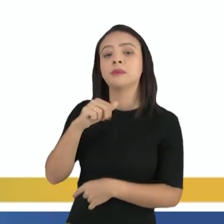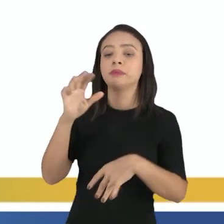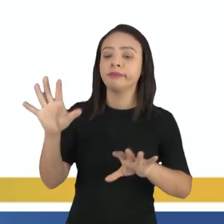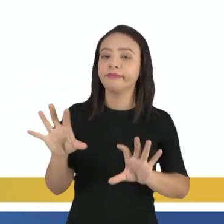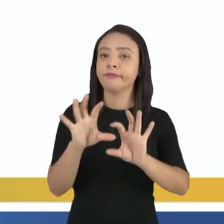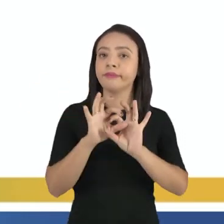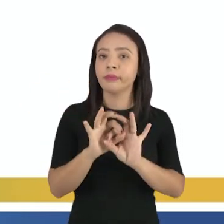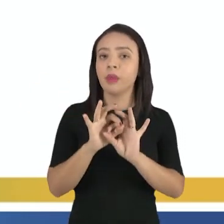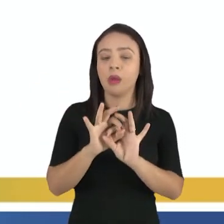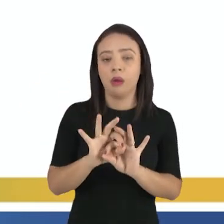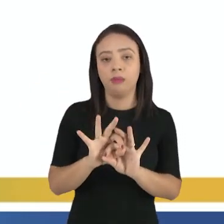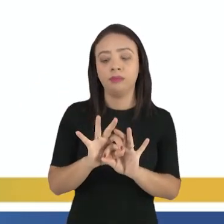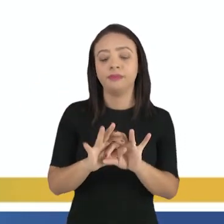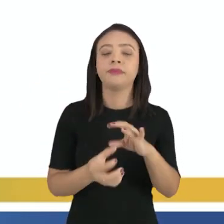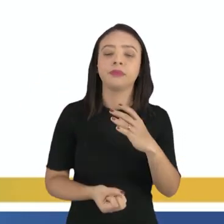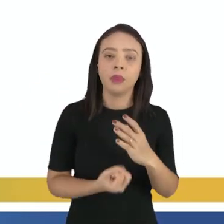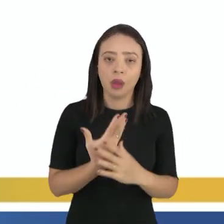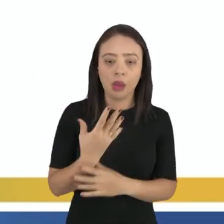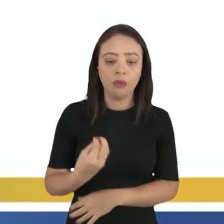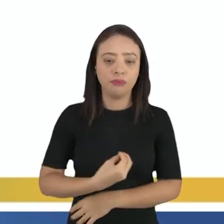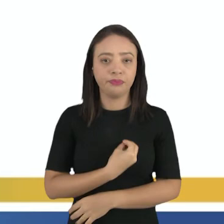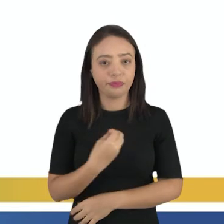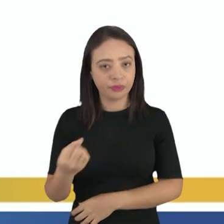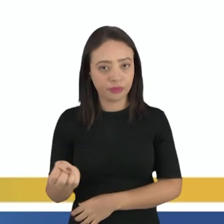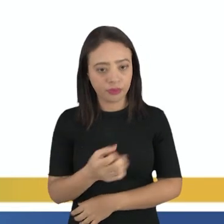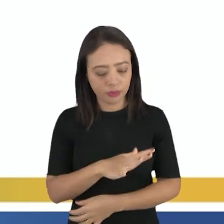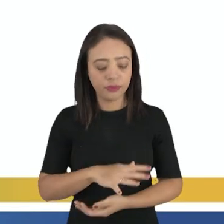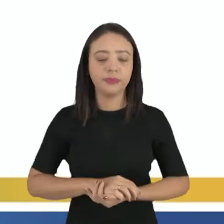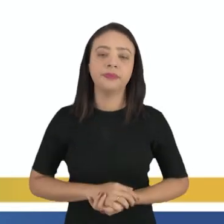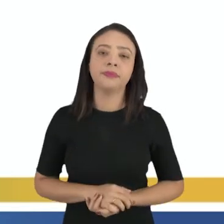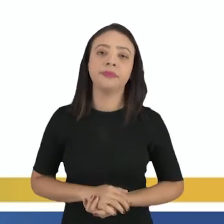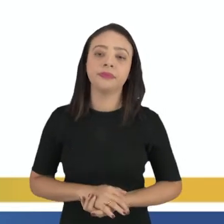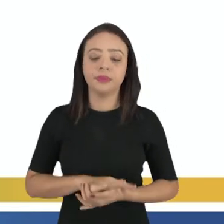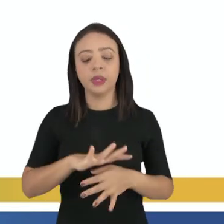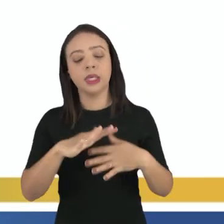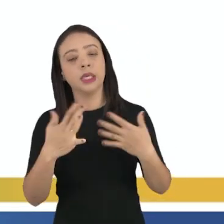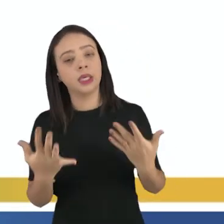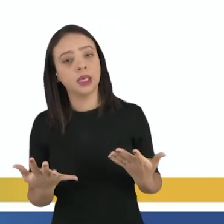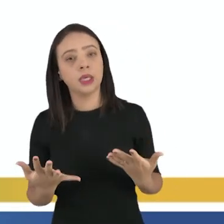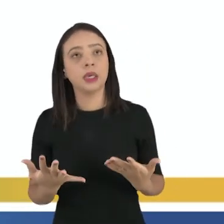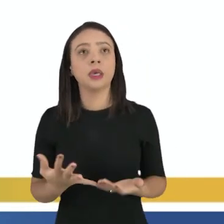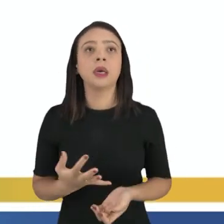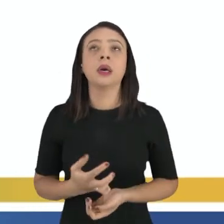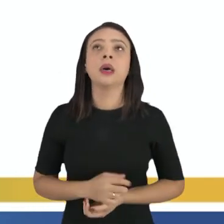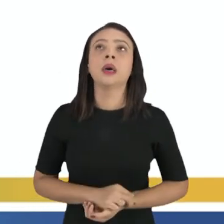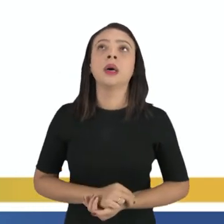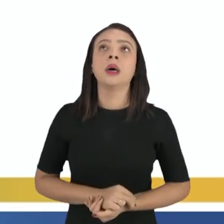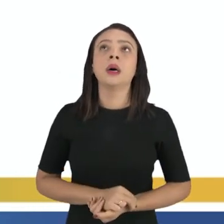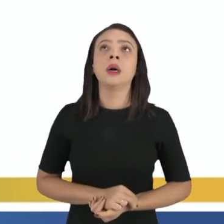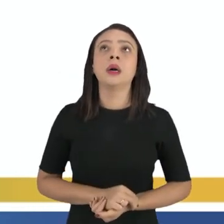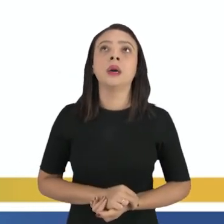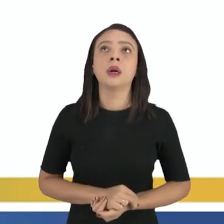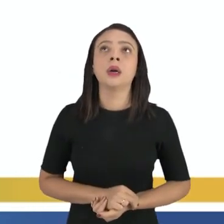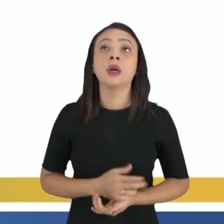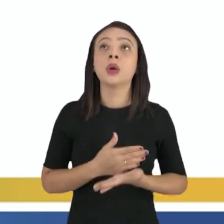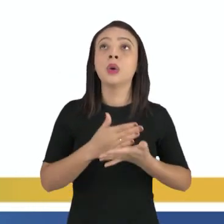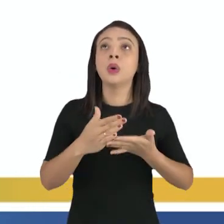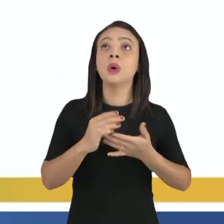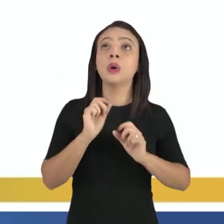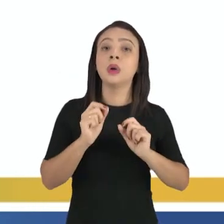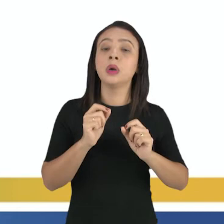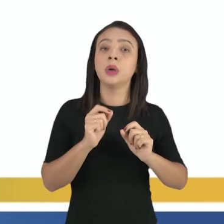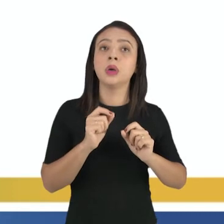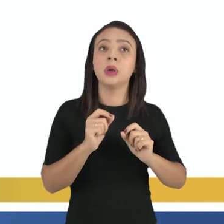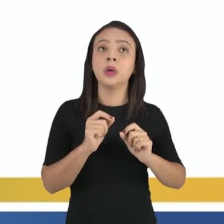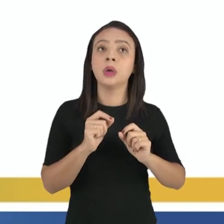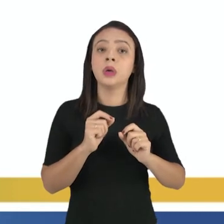juntem e formem um outro ser. O indivíduo, ele começa a ser